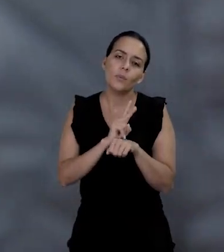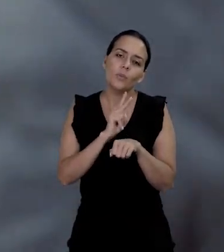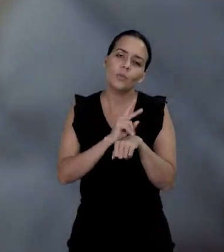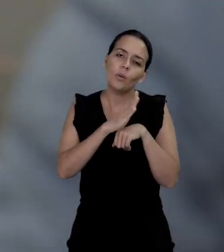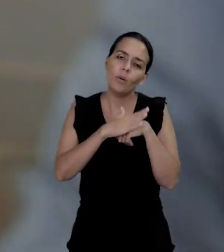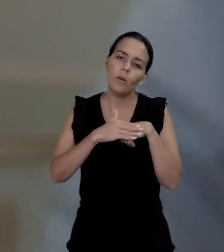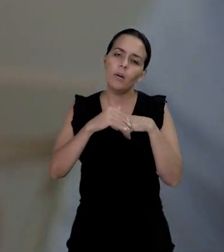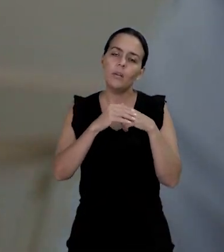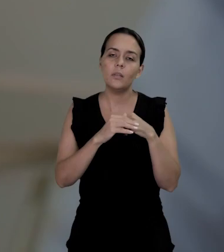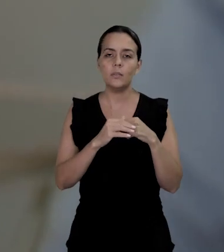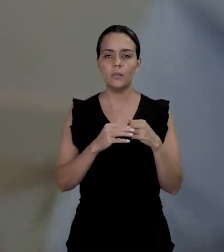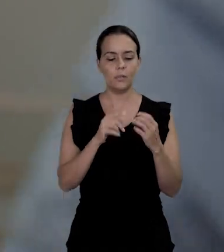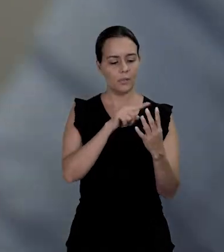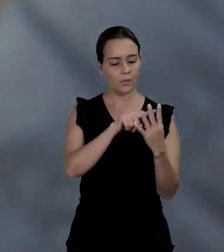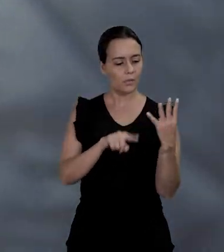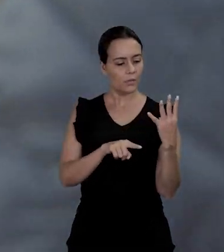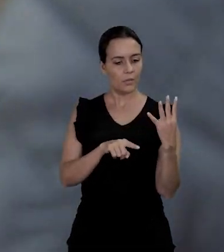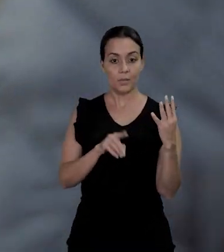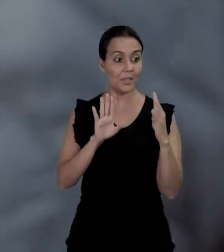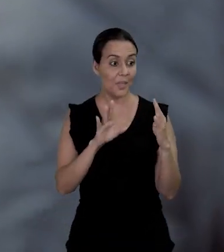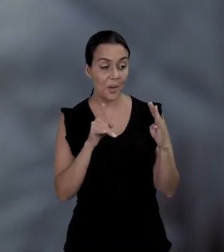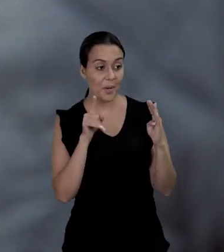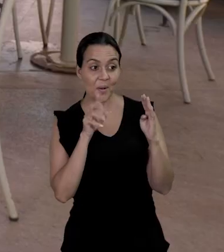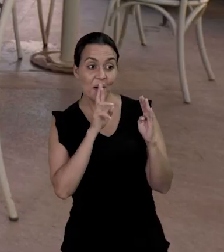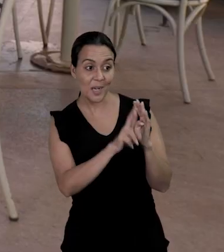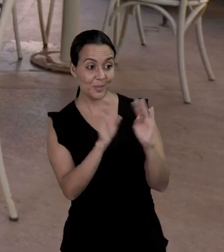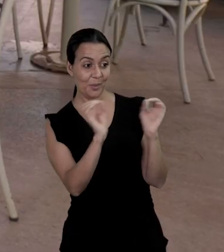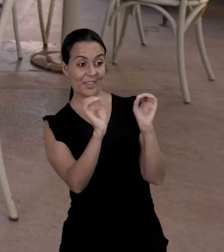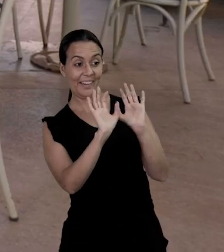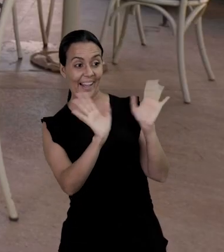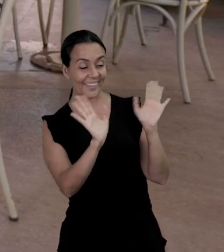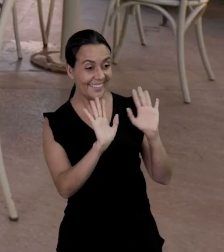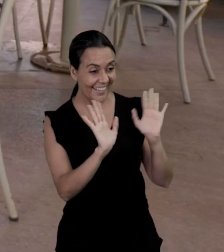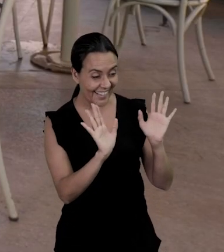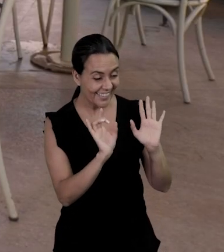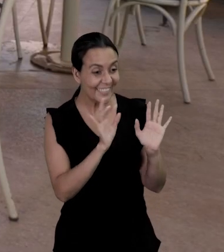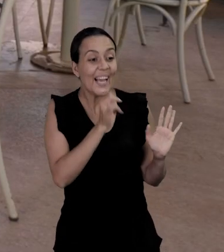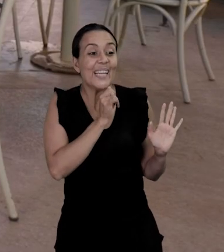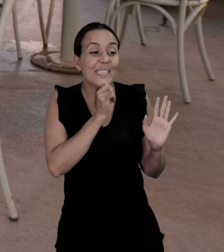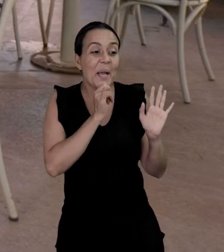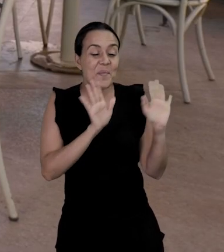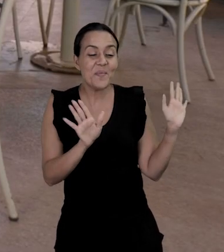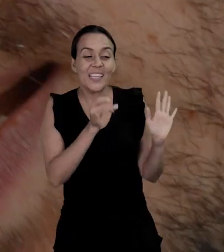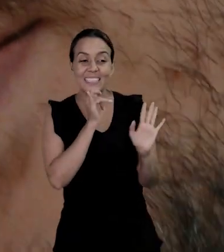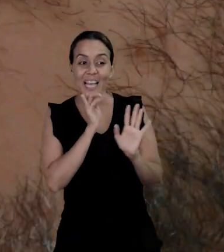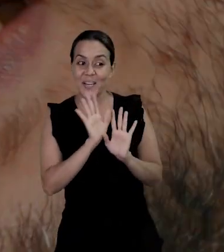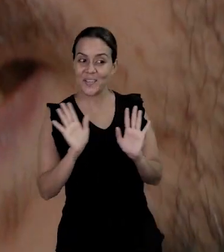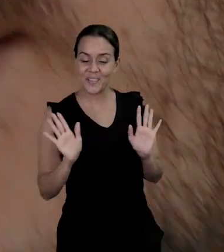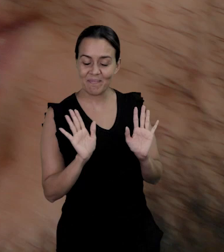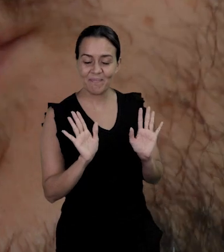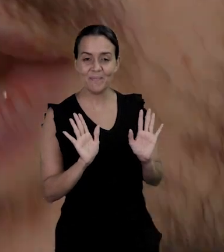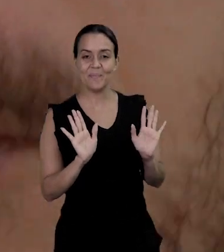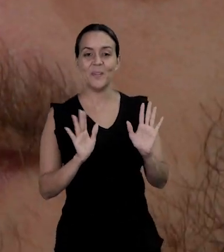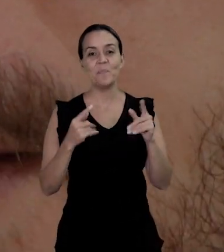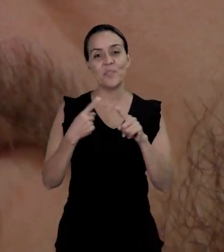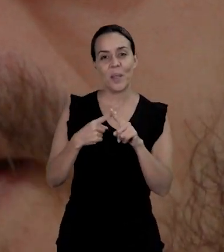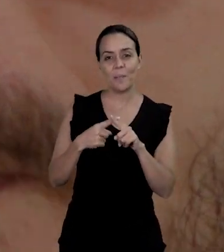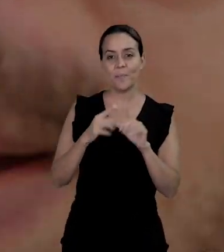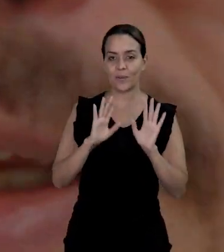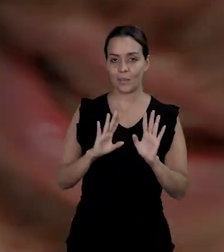responder. Injusto a escolha qualquer pessoa. Exato, porque assim, e é isso que a gente trabalha, né? Nessa questão, da questão mais ética e